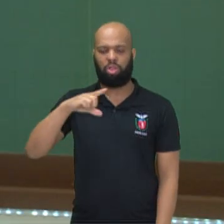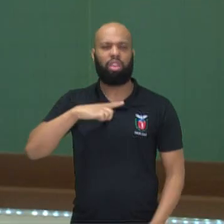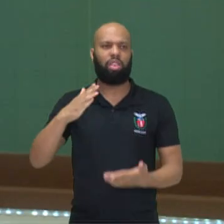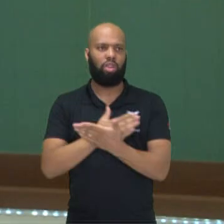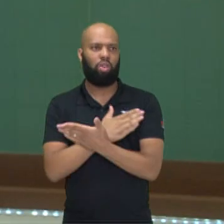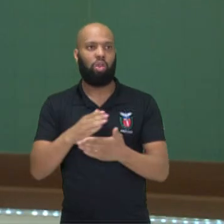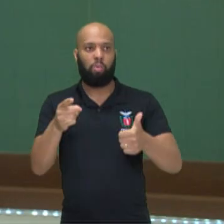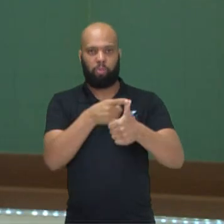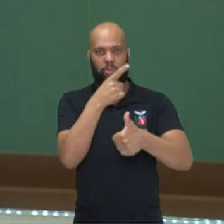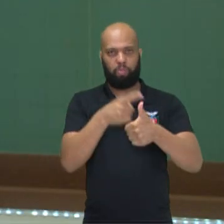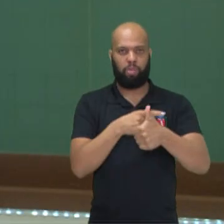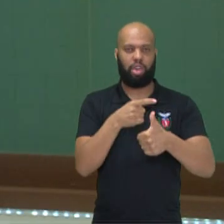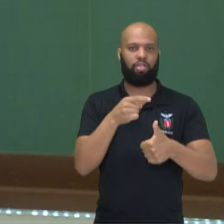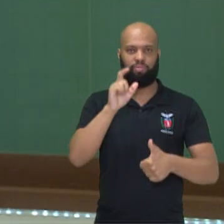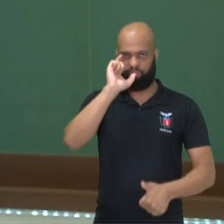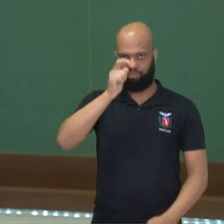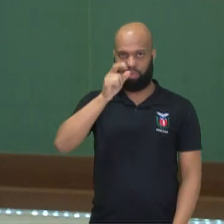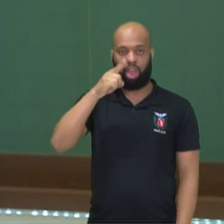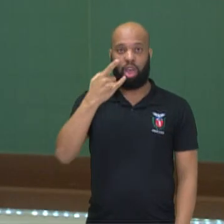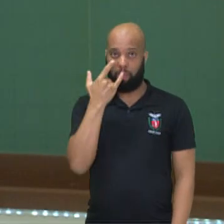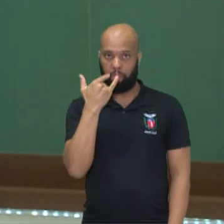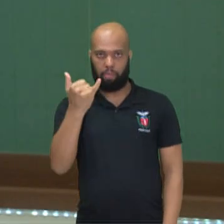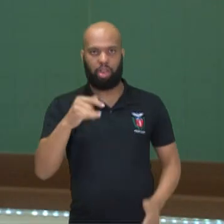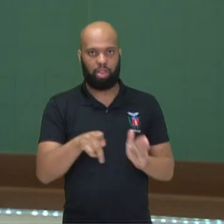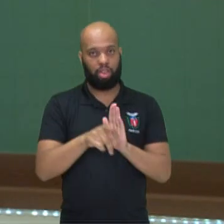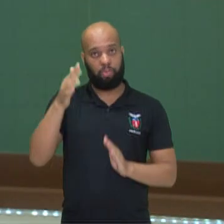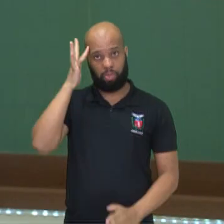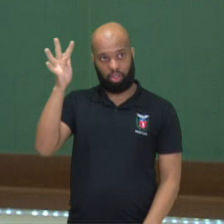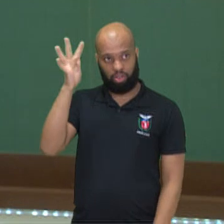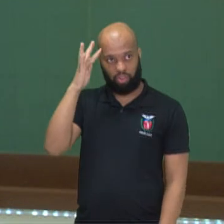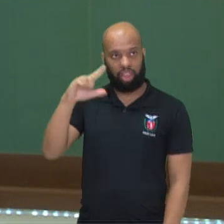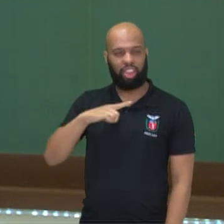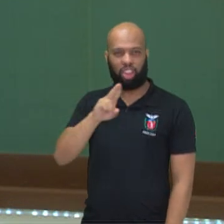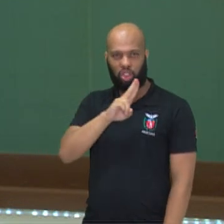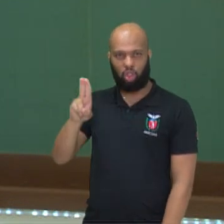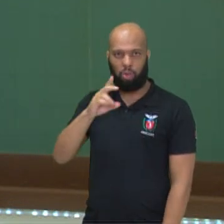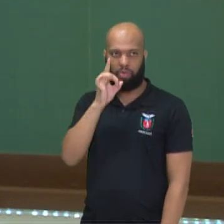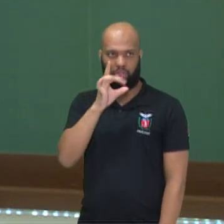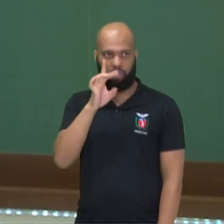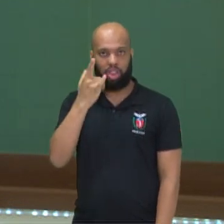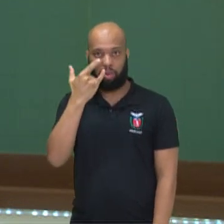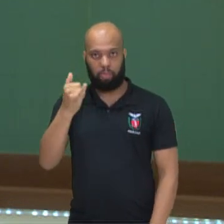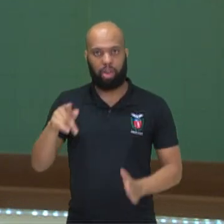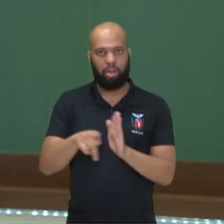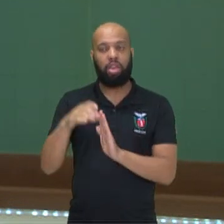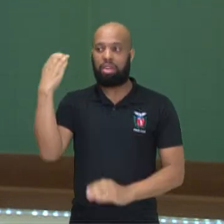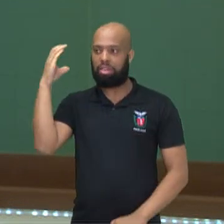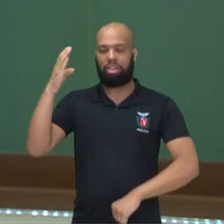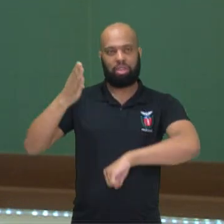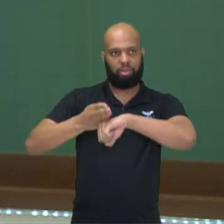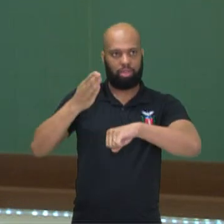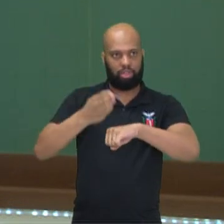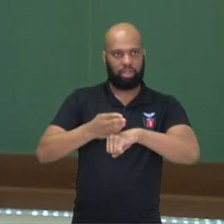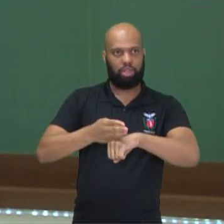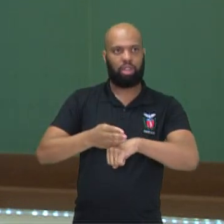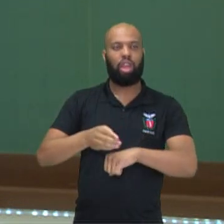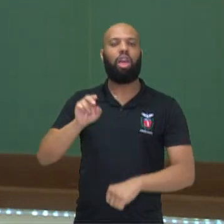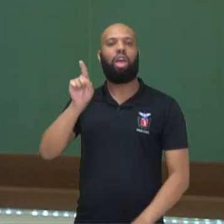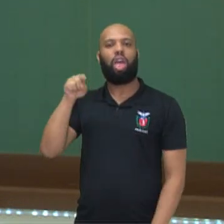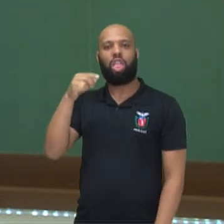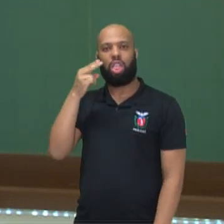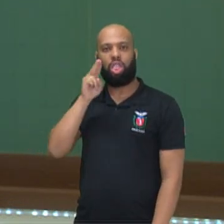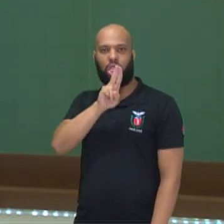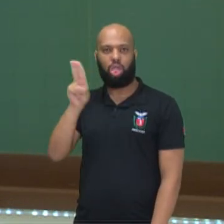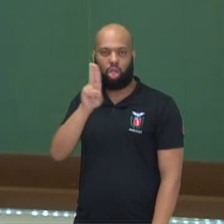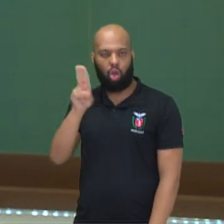René Descartes considerado o pai da filosofia moderna, Galileu Galilei, o pai da ciência moderna, e Francis